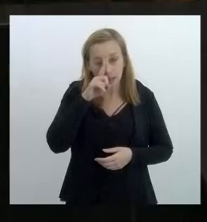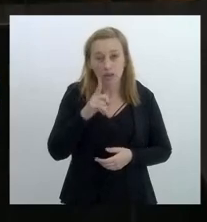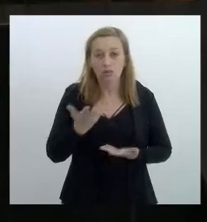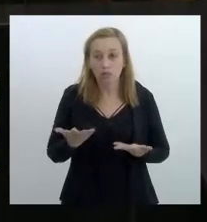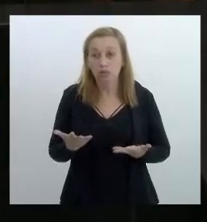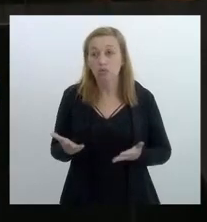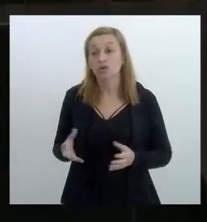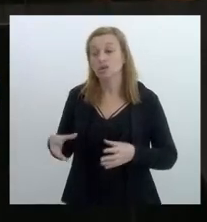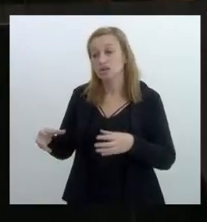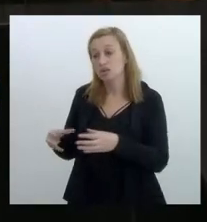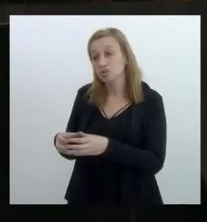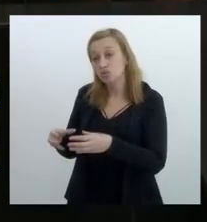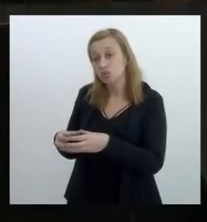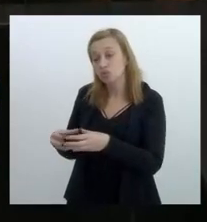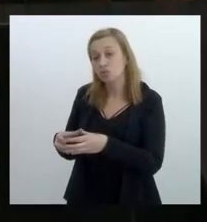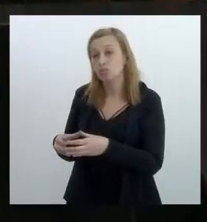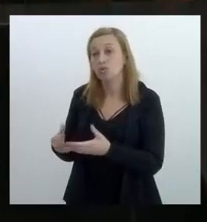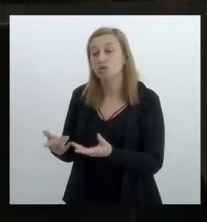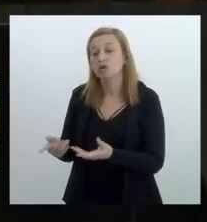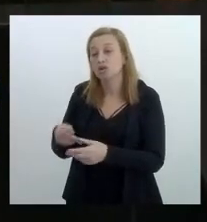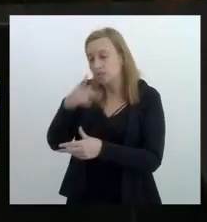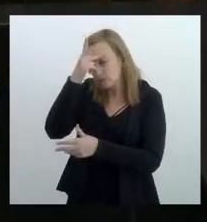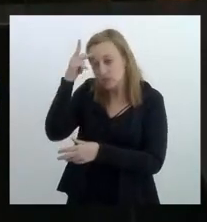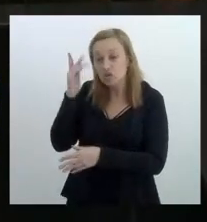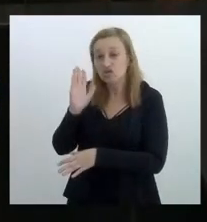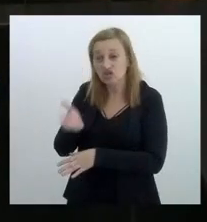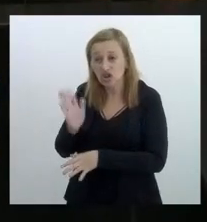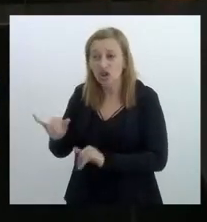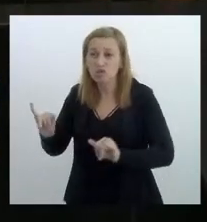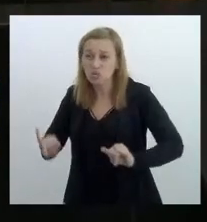essa população que já está vulnerabilizada, que